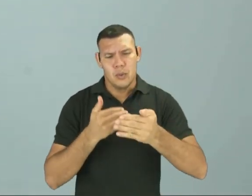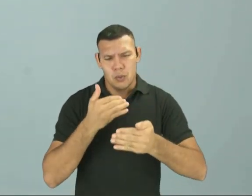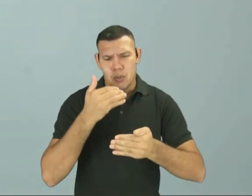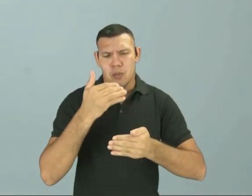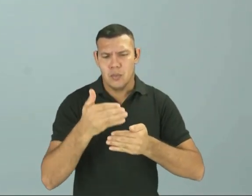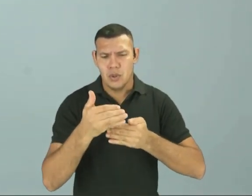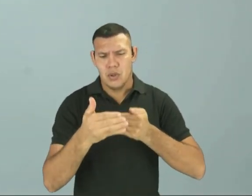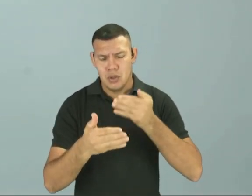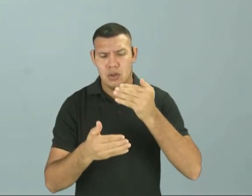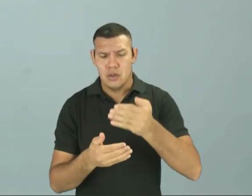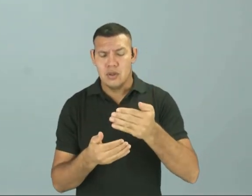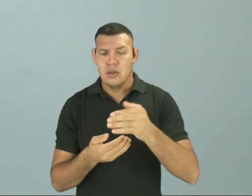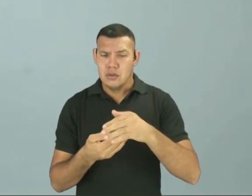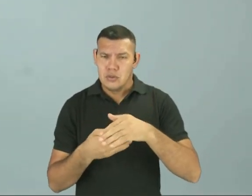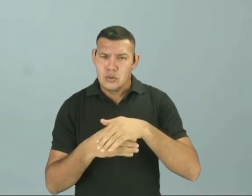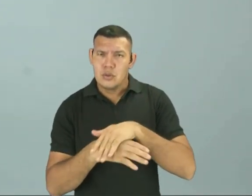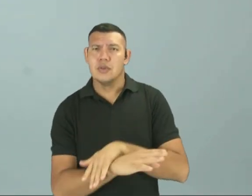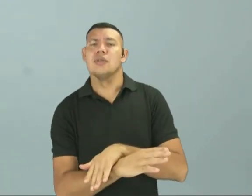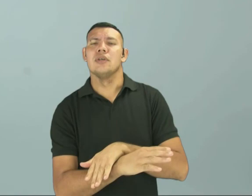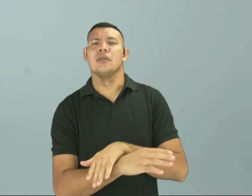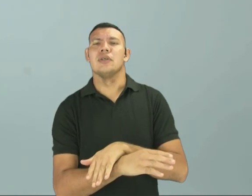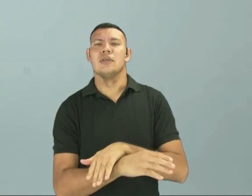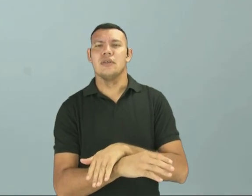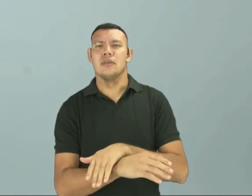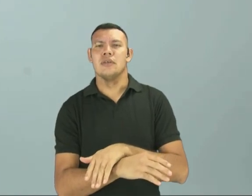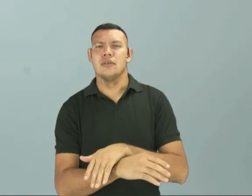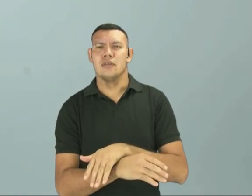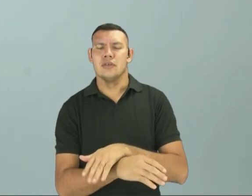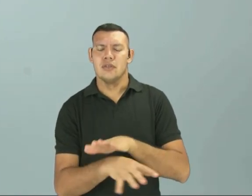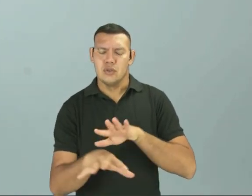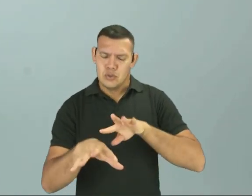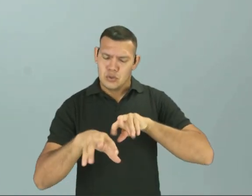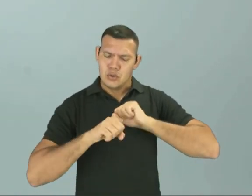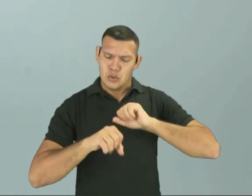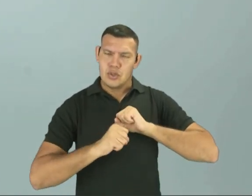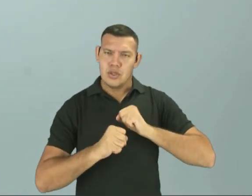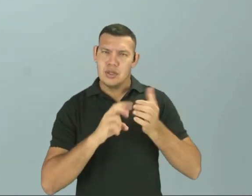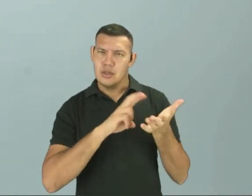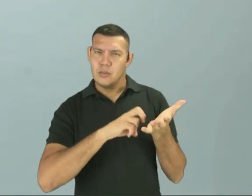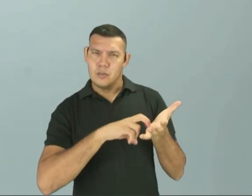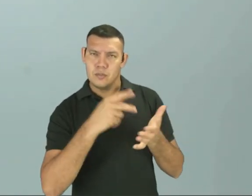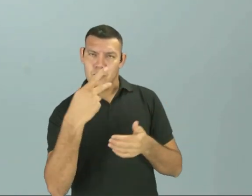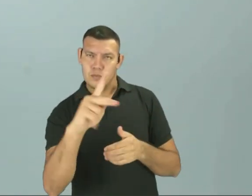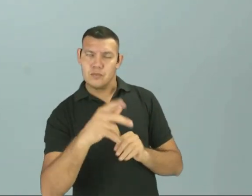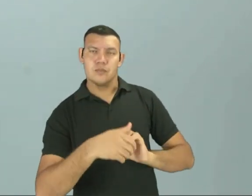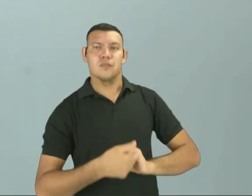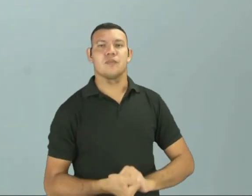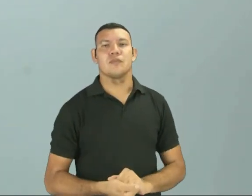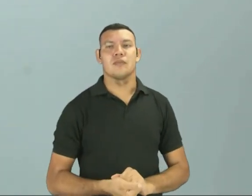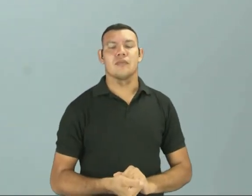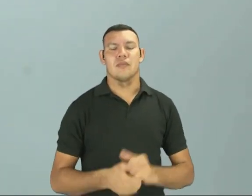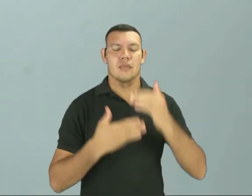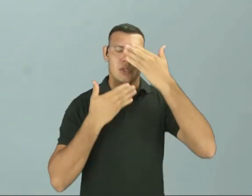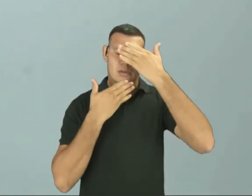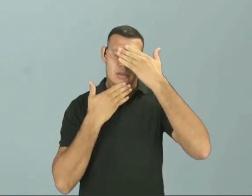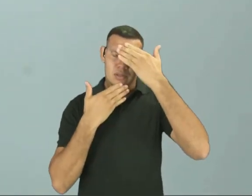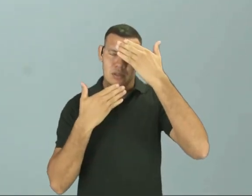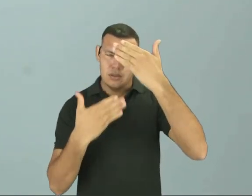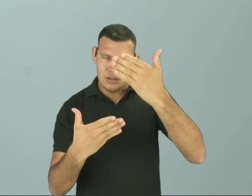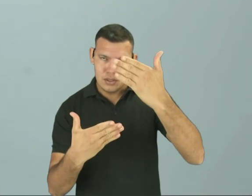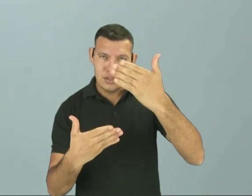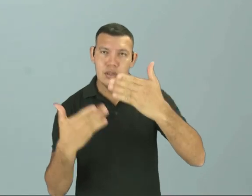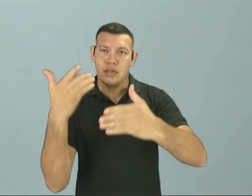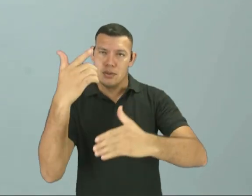vai acostumando e vai aderindo esses verbos para o seu vocabulário, ok? Então, muito obrigado mais uma